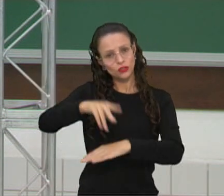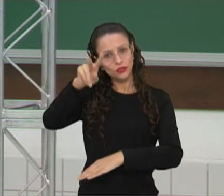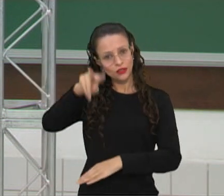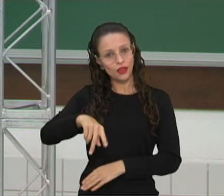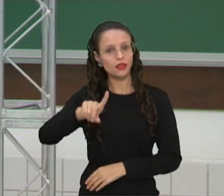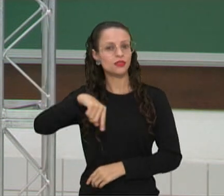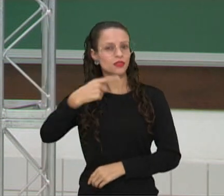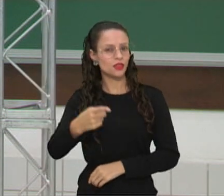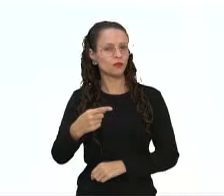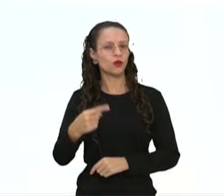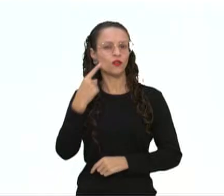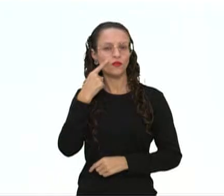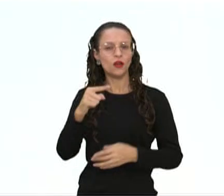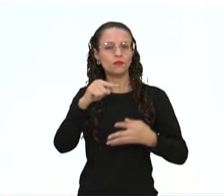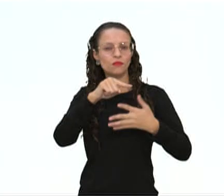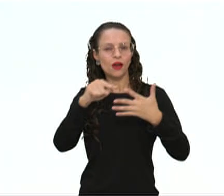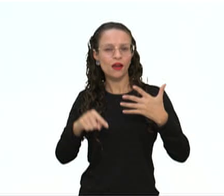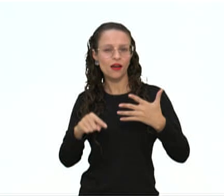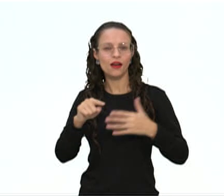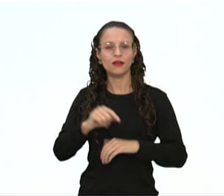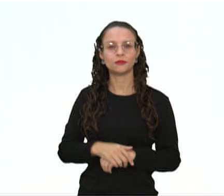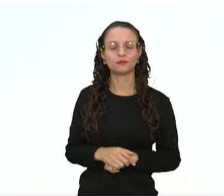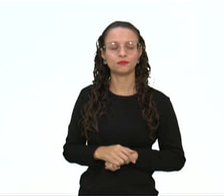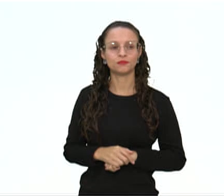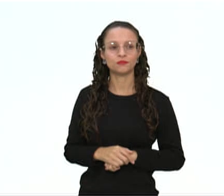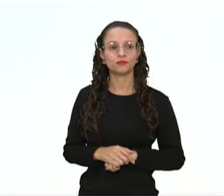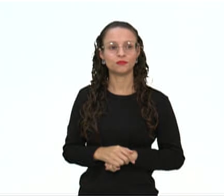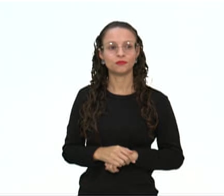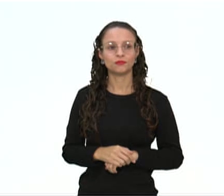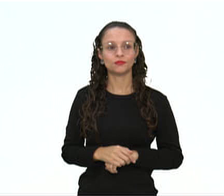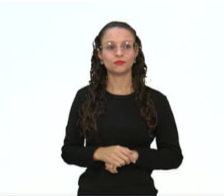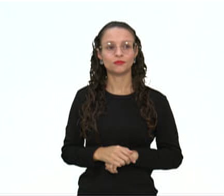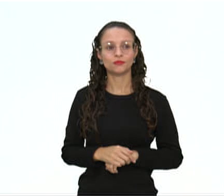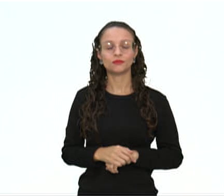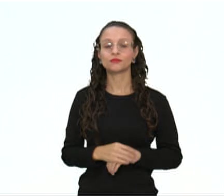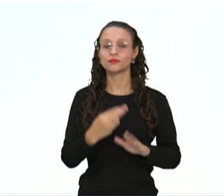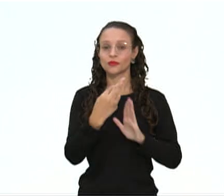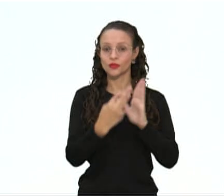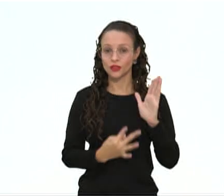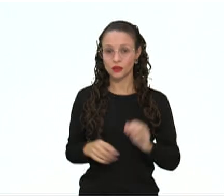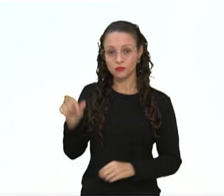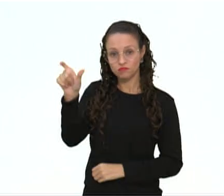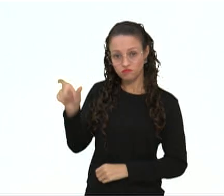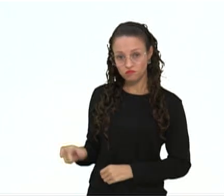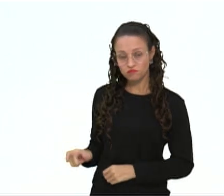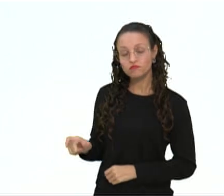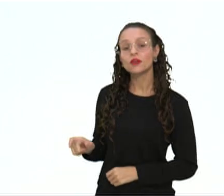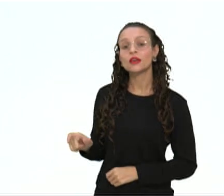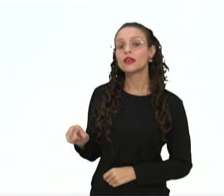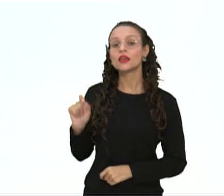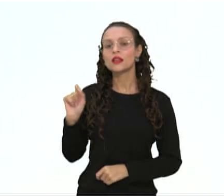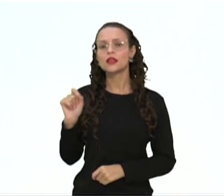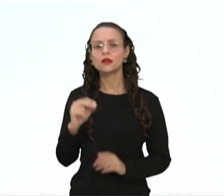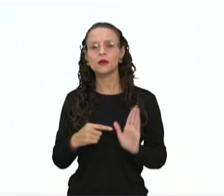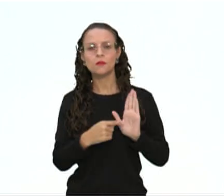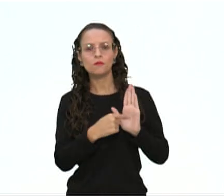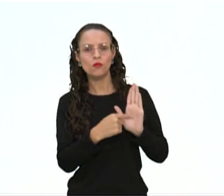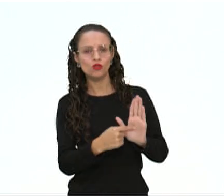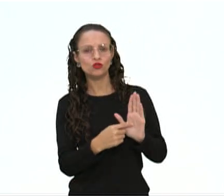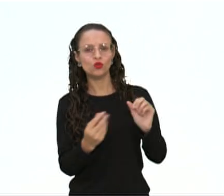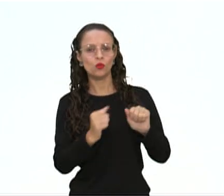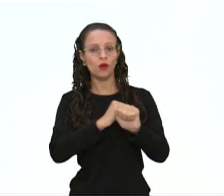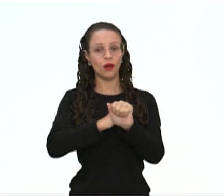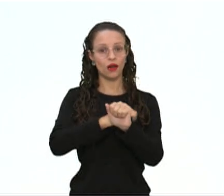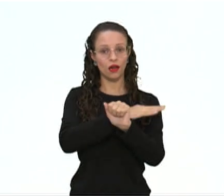depois eu vou passar as alternativas. O texto é assim, ó. Texto. Tio Dave demonstrou a posição de ácido